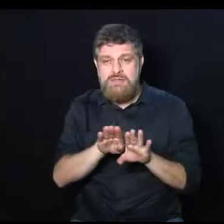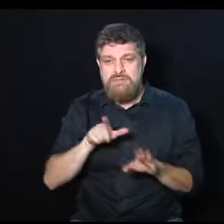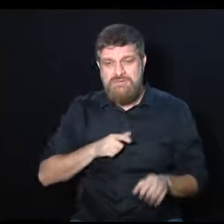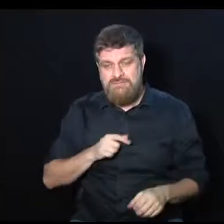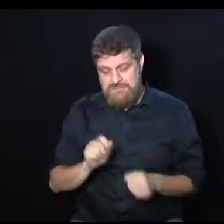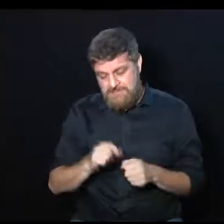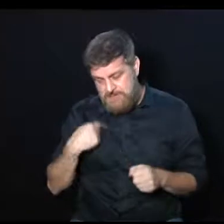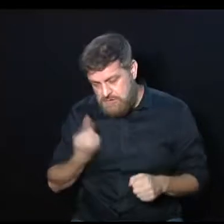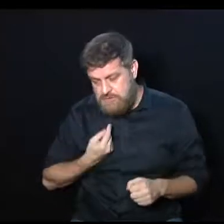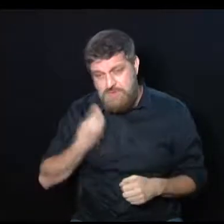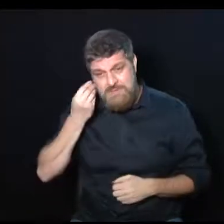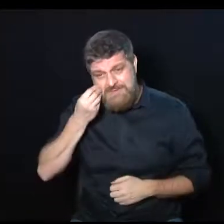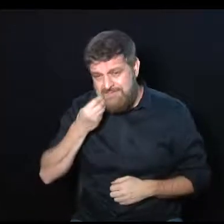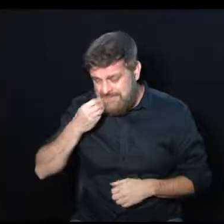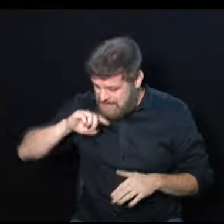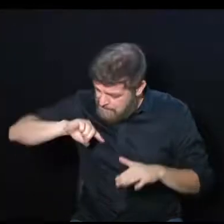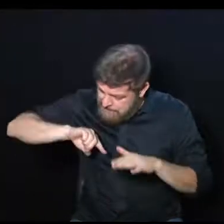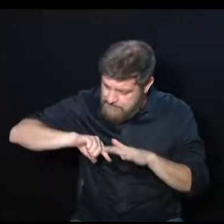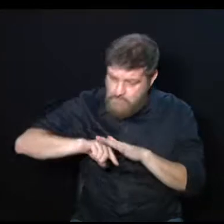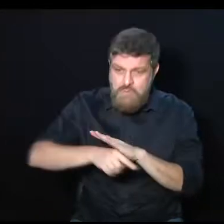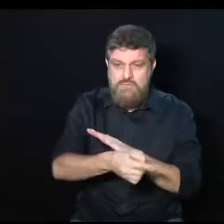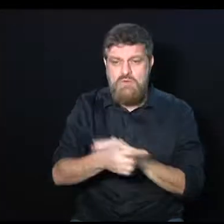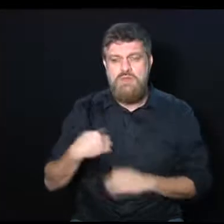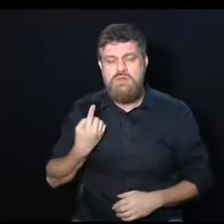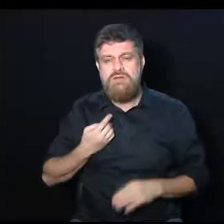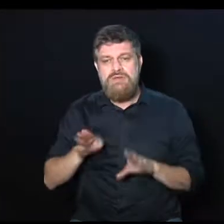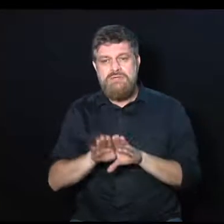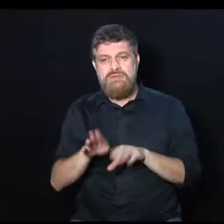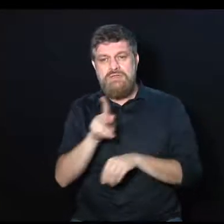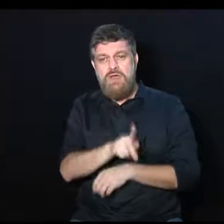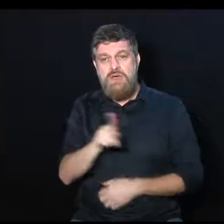gente essa experiência acumulada, como também nós somos